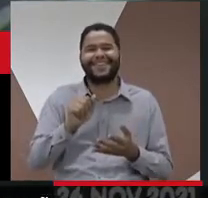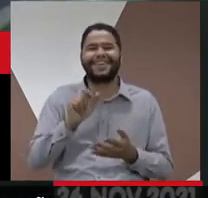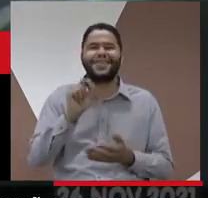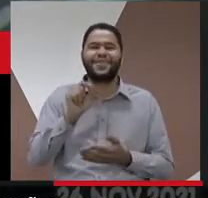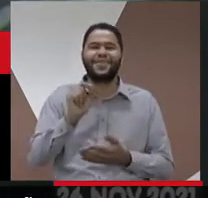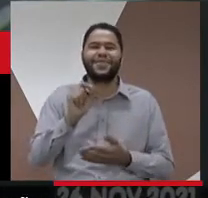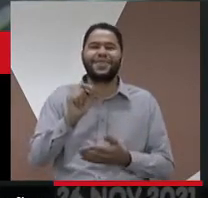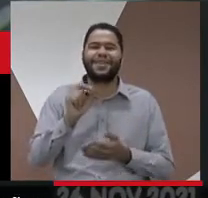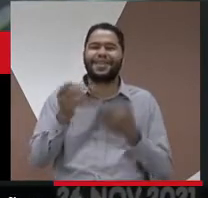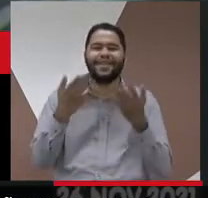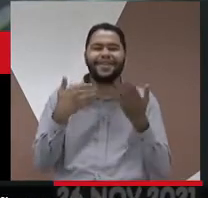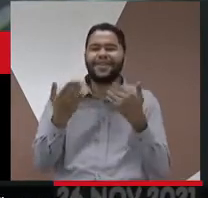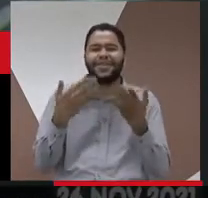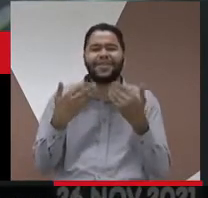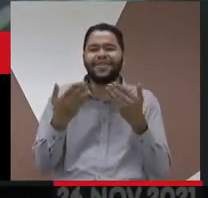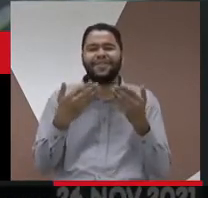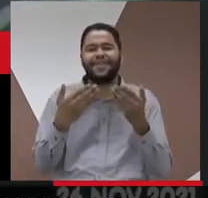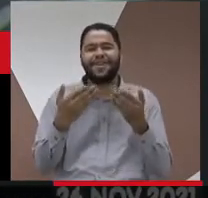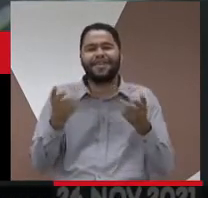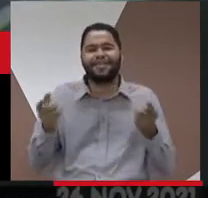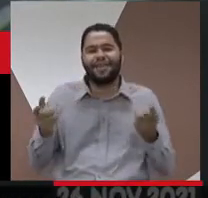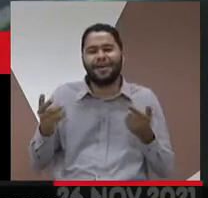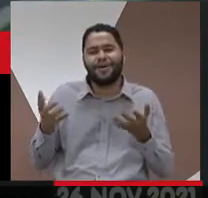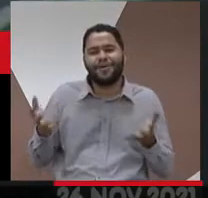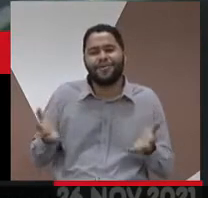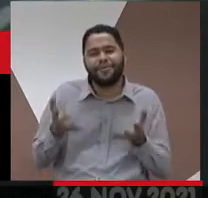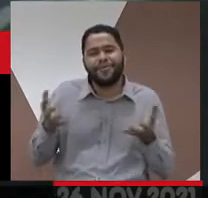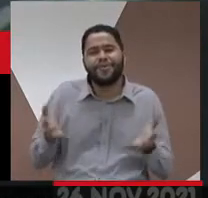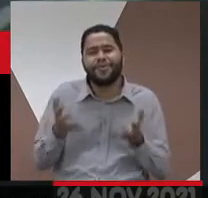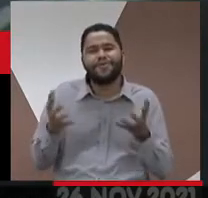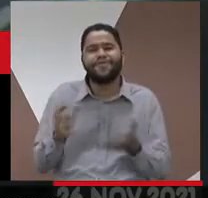para uma conversa, provocados com